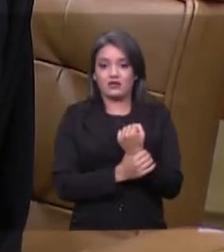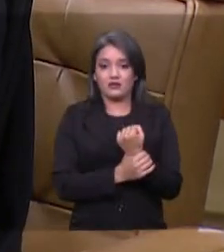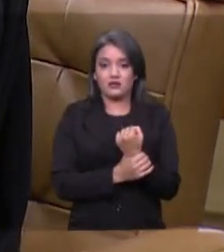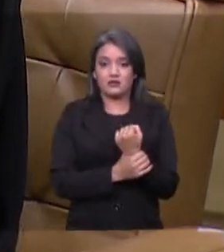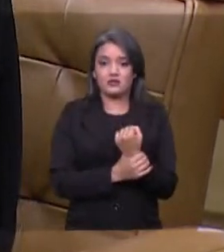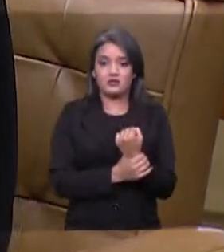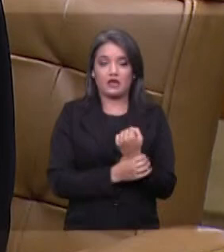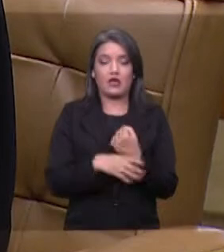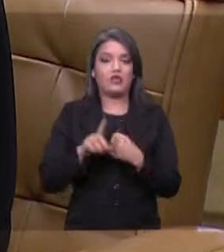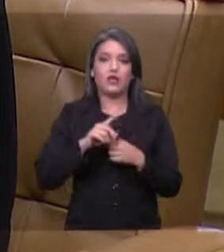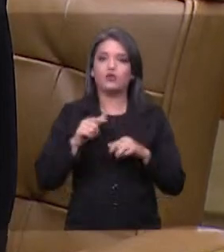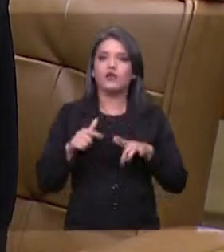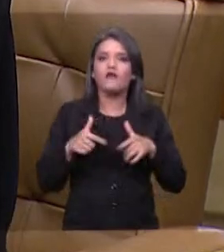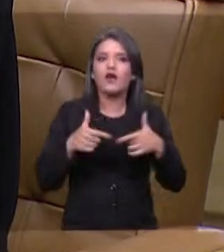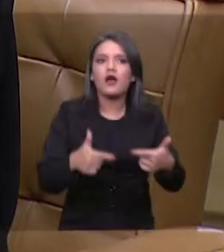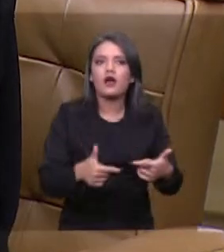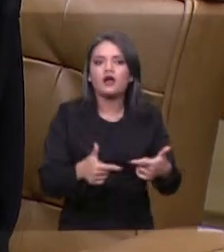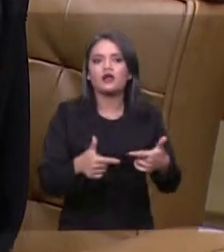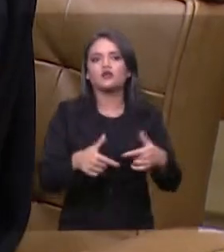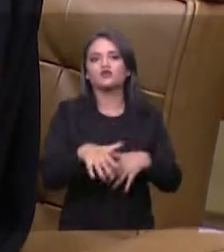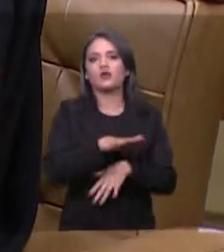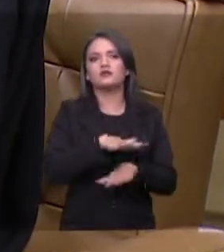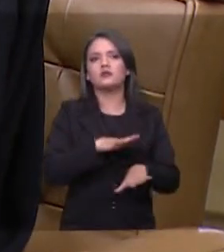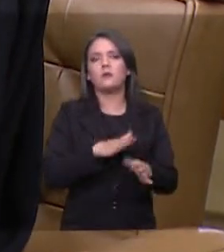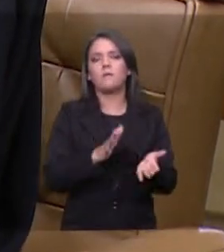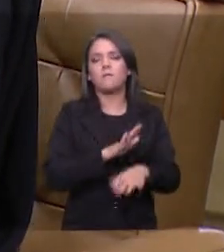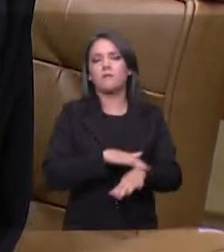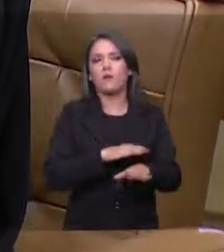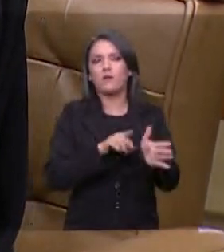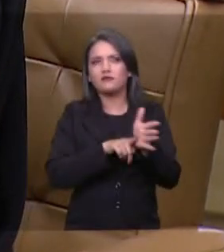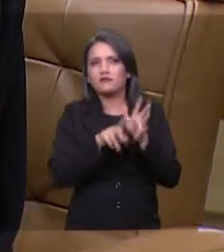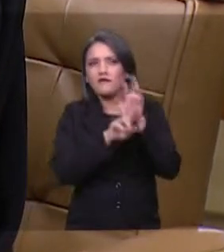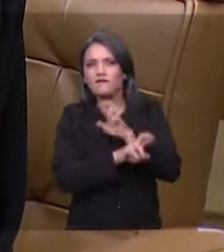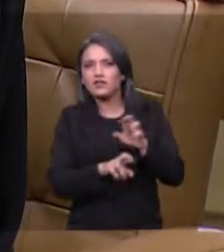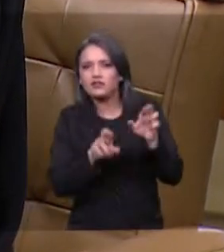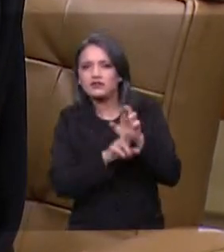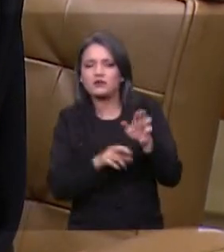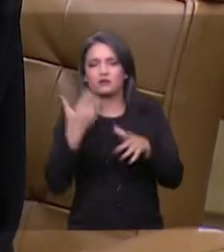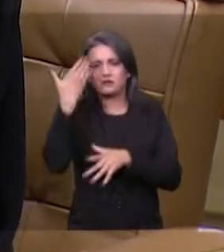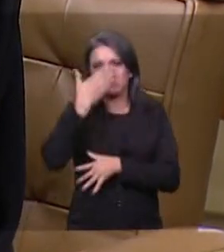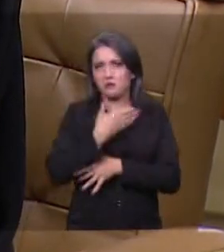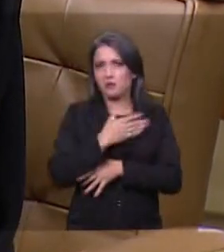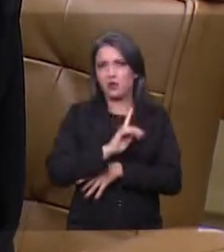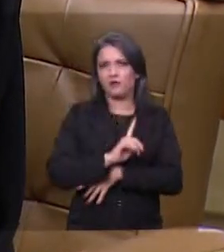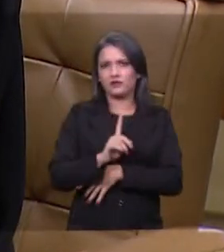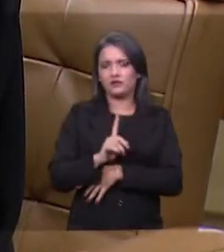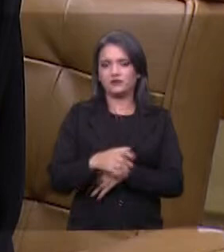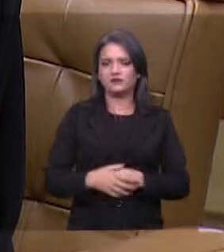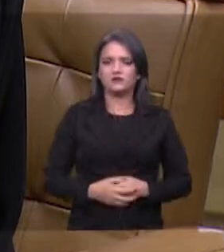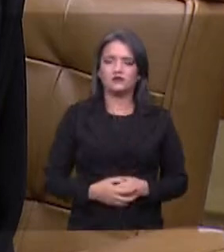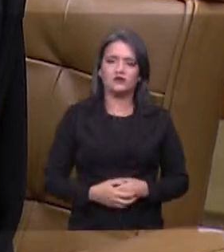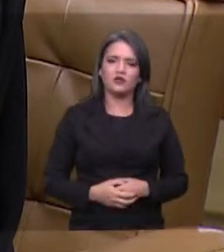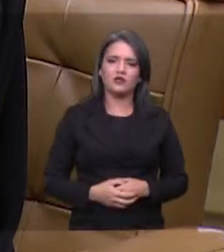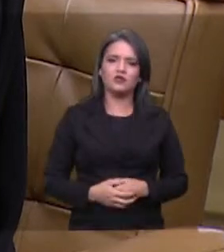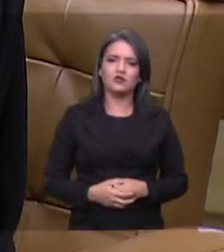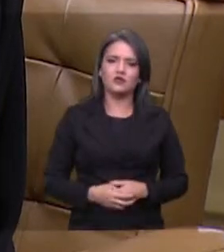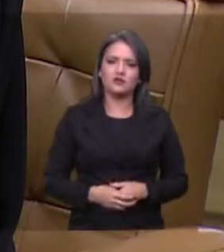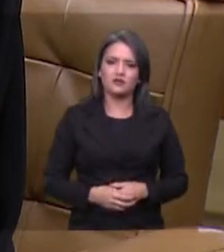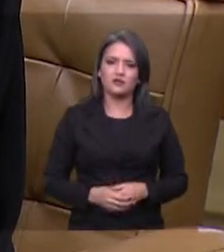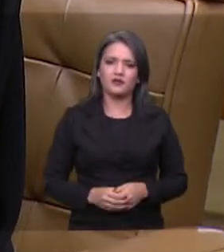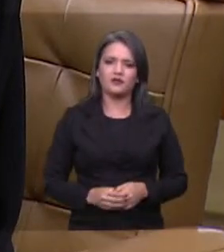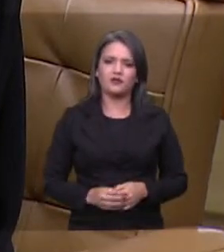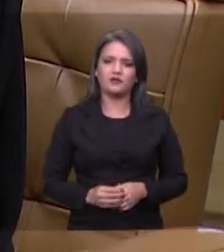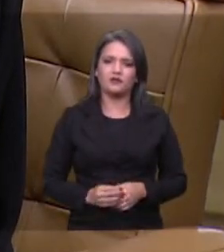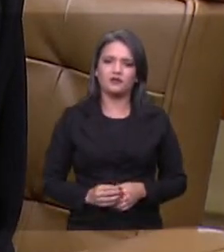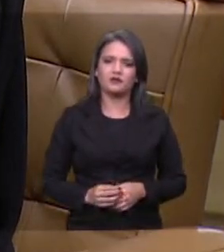na fase de investigação, ainda que subsidiária. E aqui não identifico no